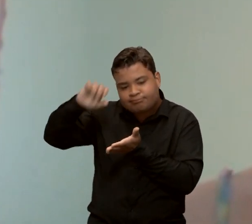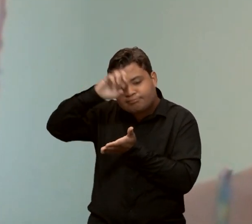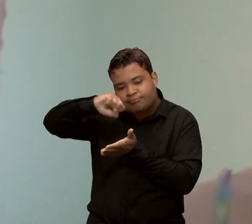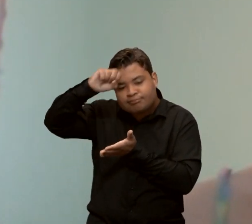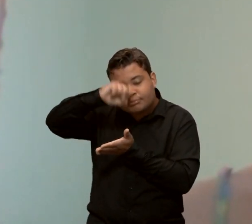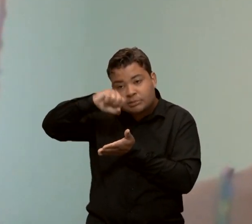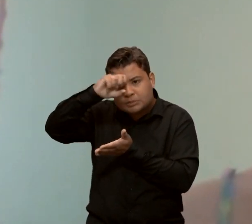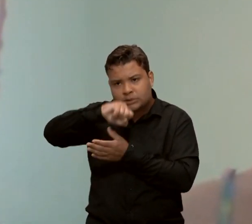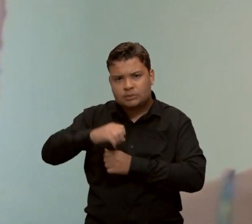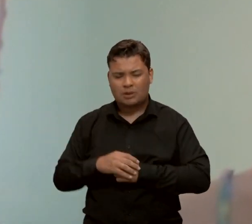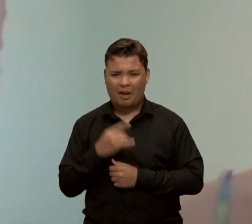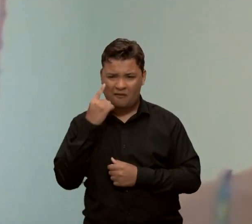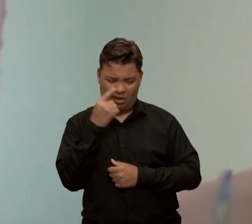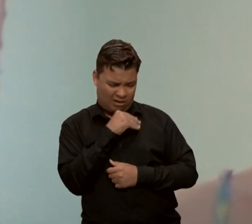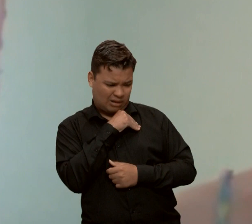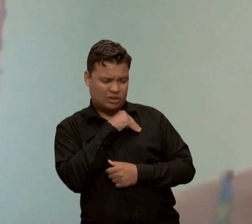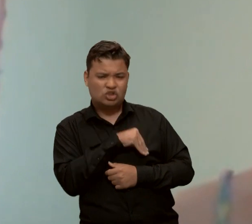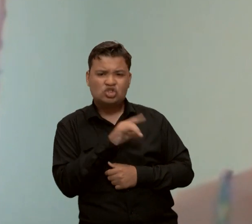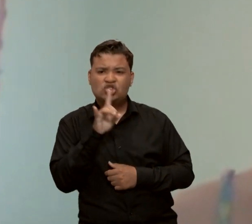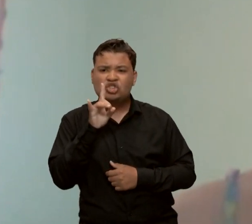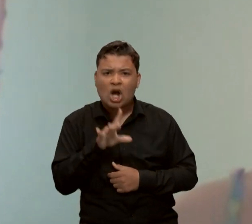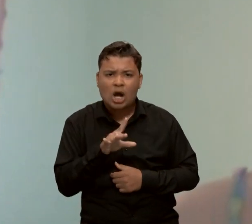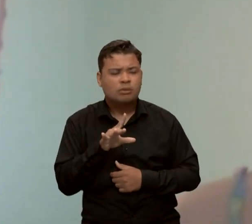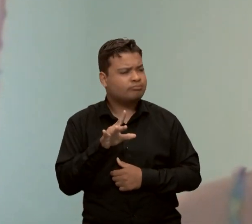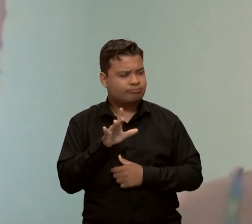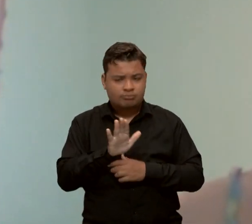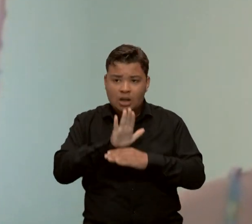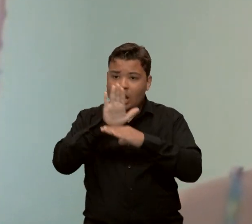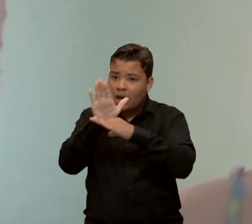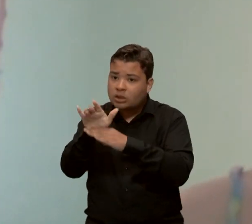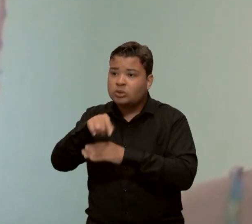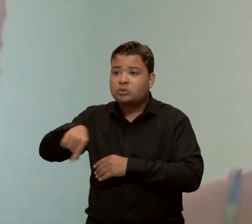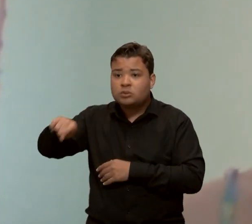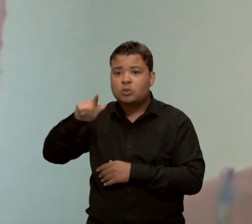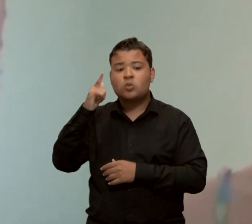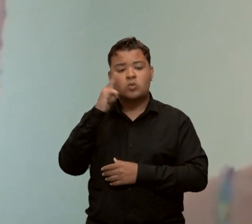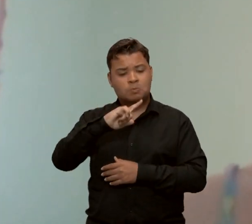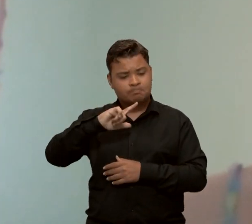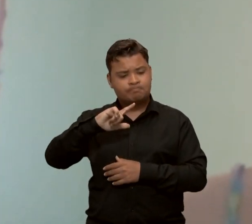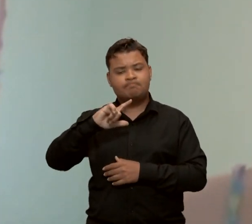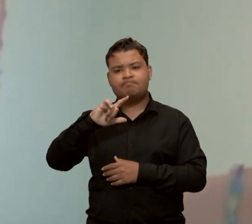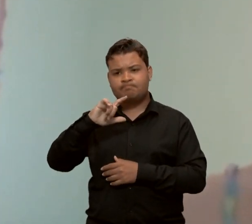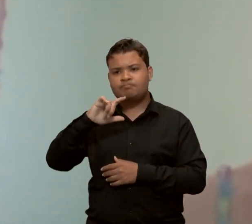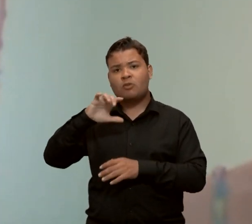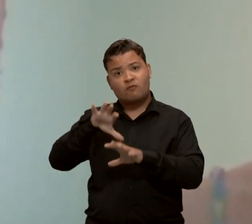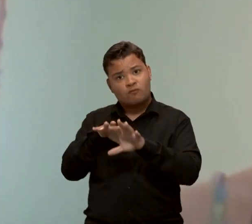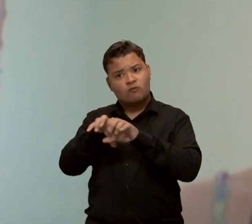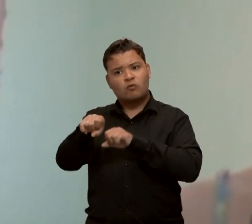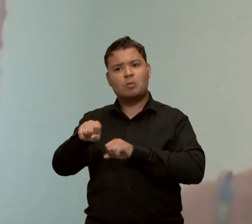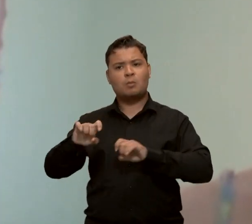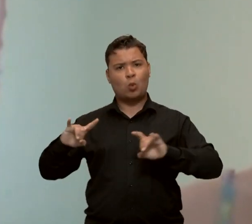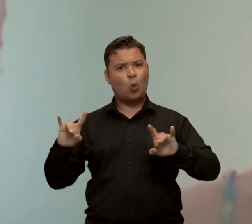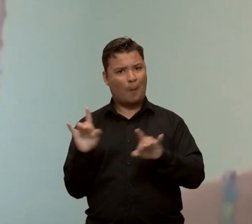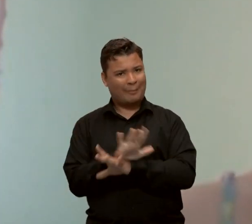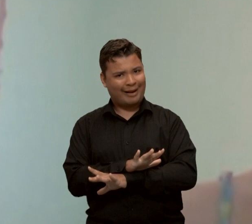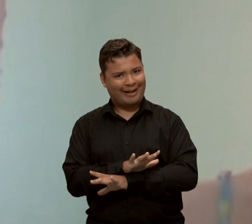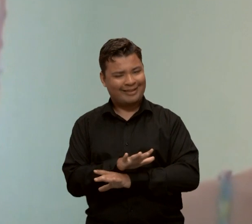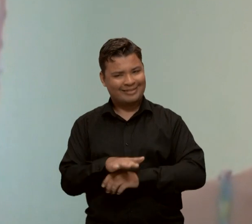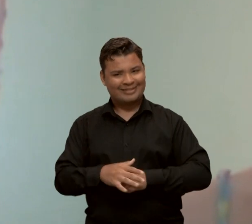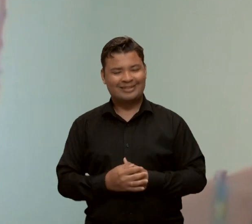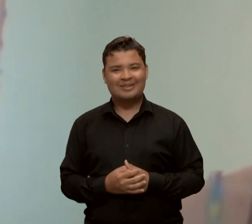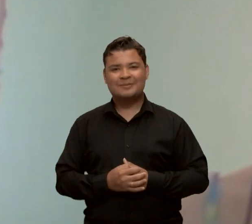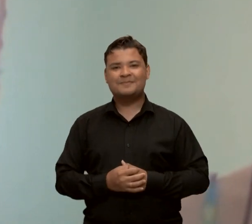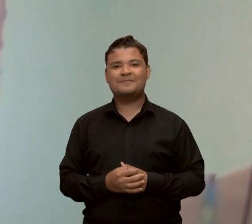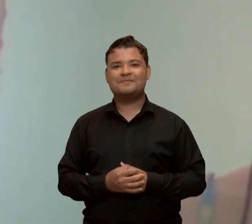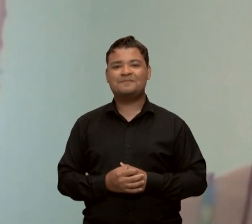renda, contribuir para uma formação mais plena. E como o professor Tiago disse, né,